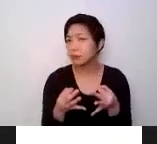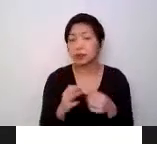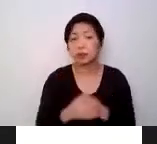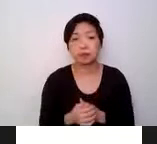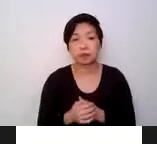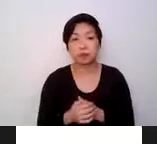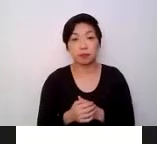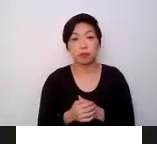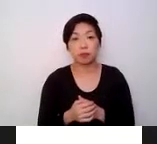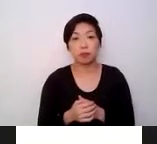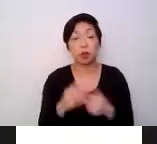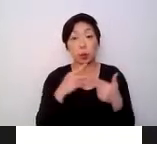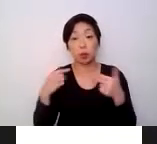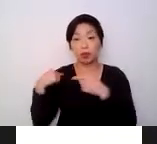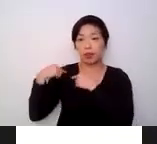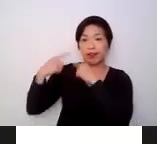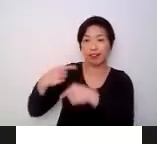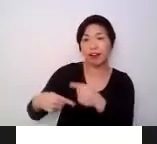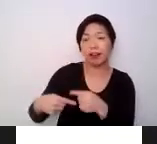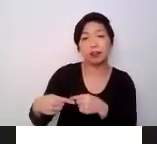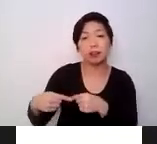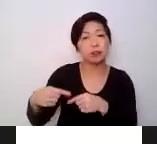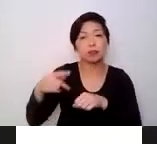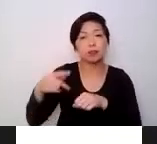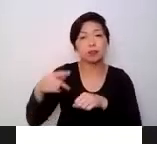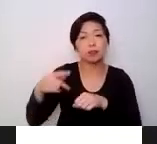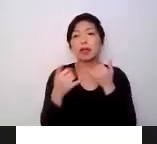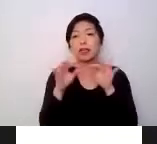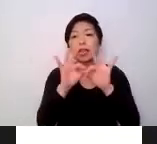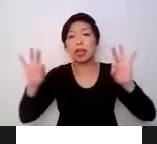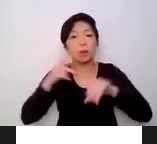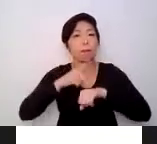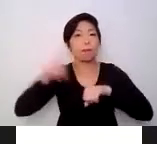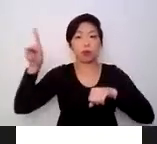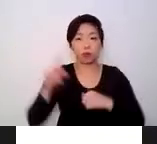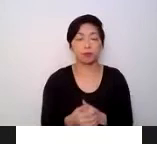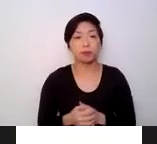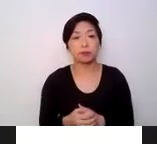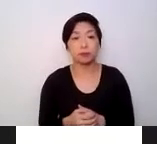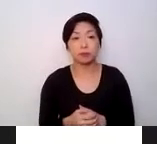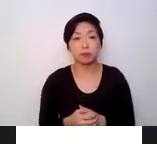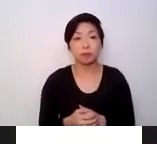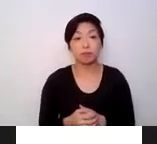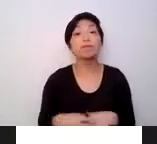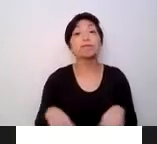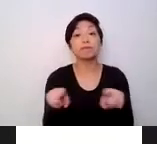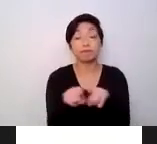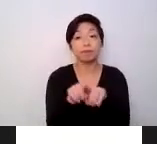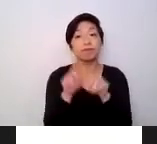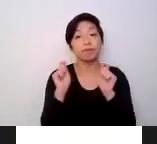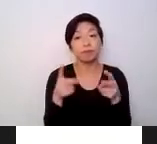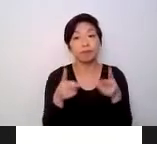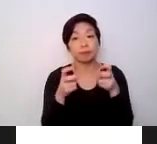elementos clássicos, essas linhas puras, por assim dizer. E aí, aqui, a gente percebe que